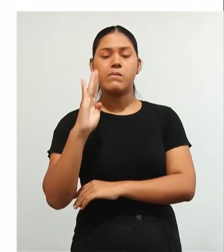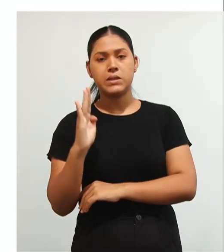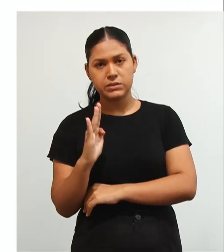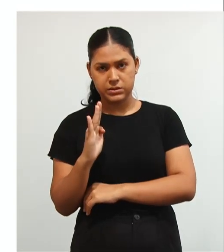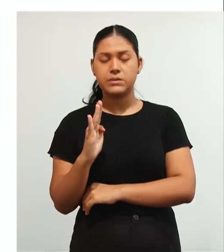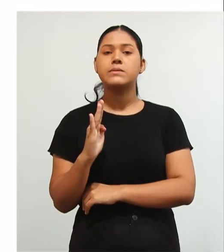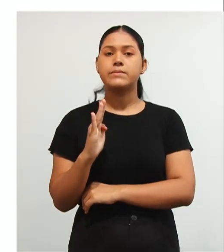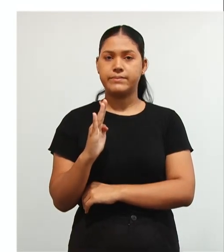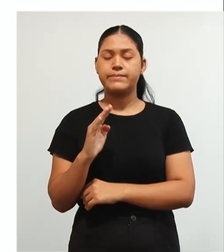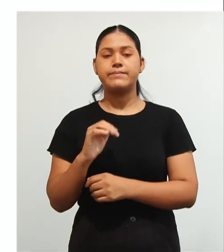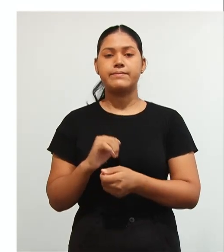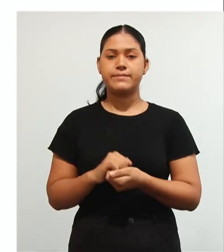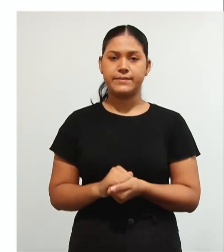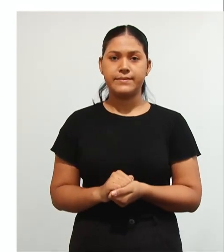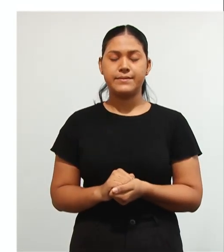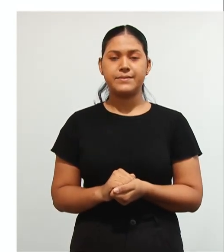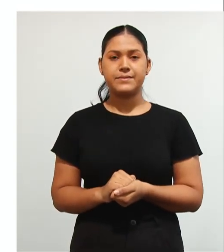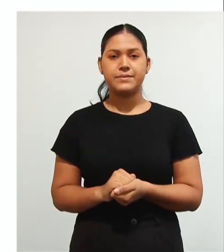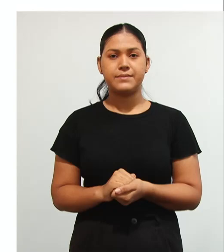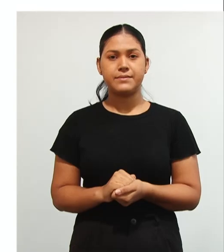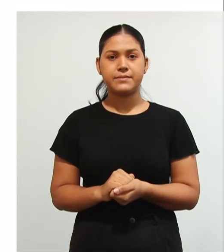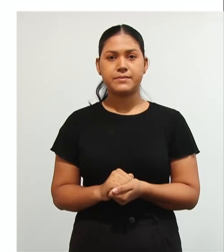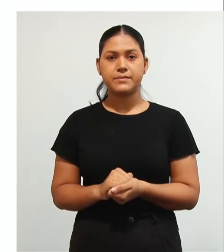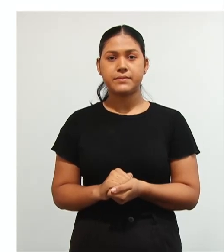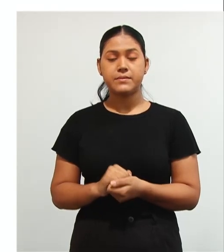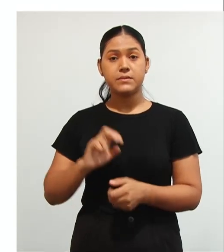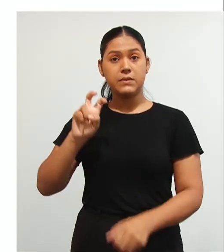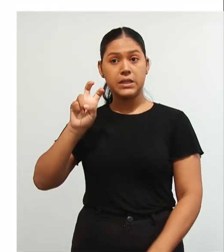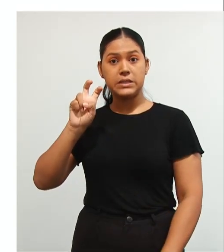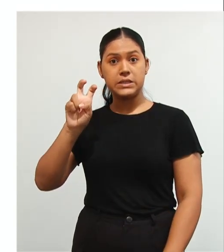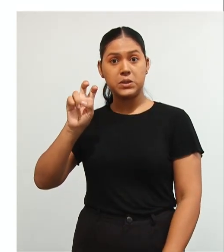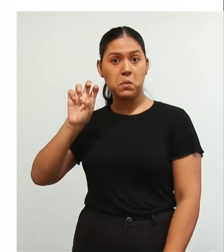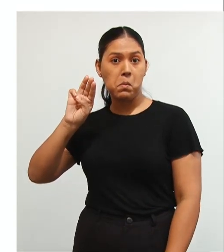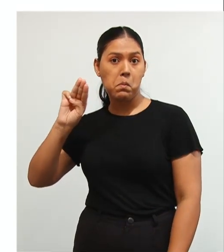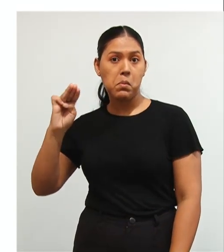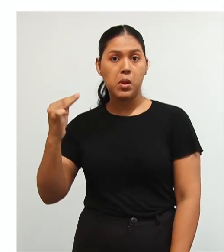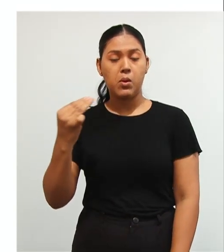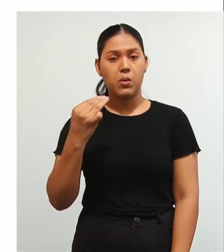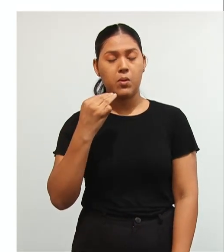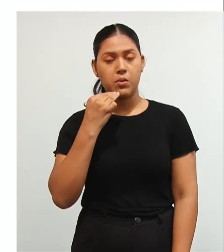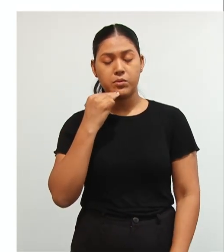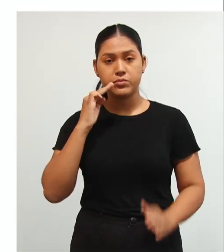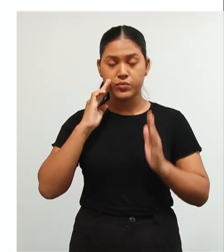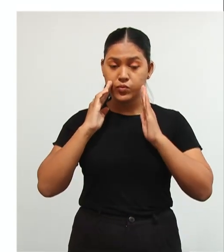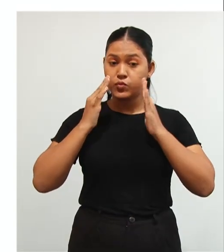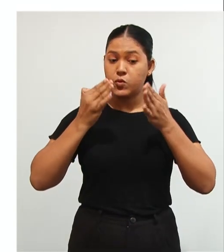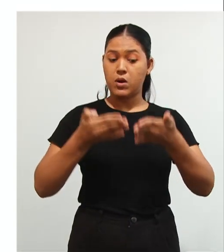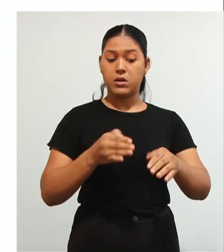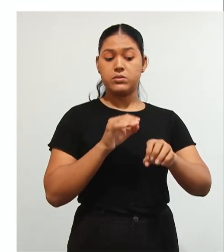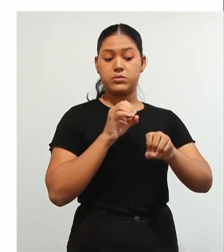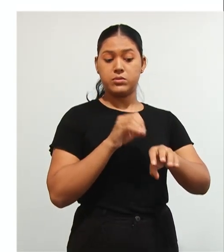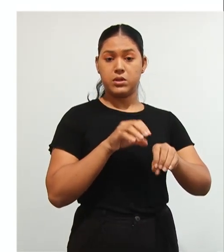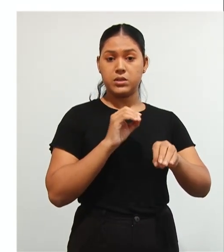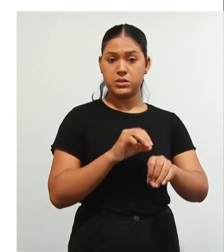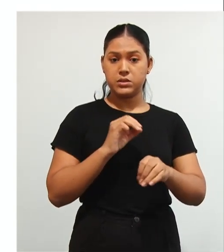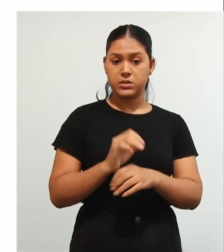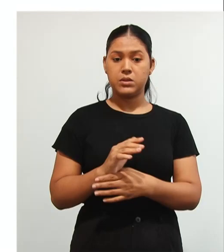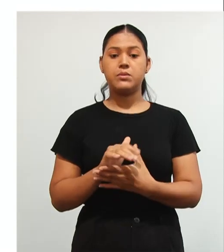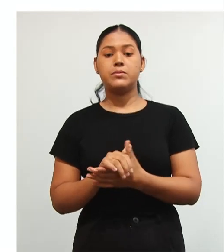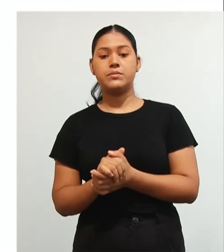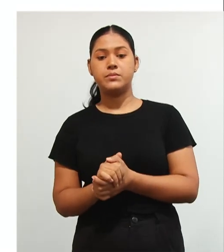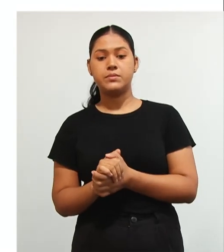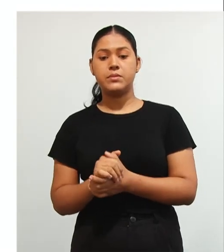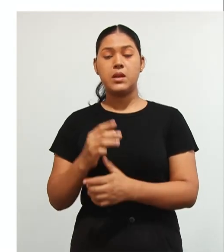juros da dívida pública. 5 bilhões são educação, 3,9 em saúde, previdência do setor público,